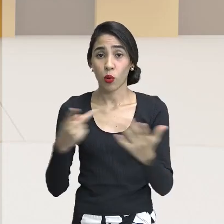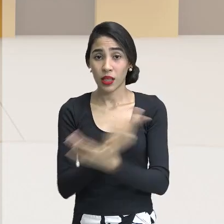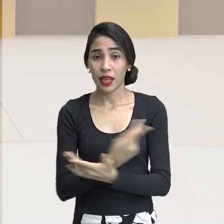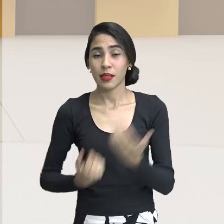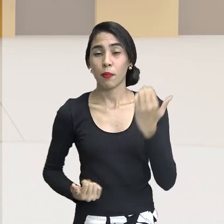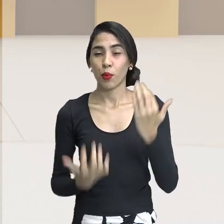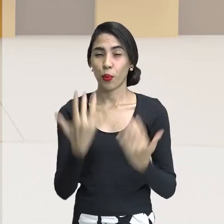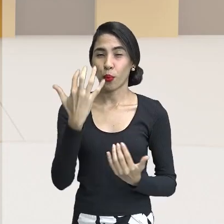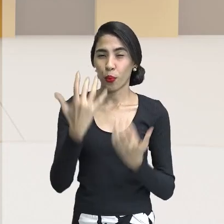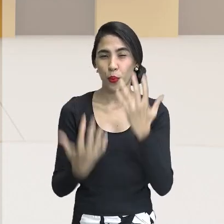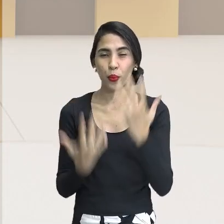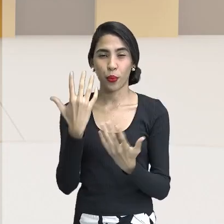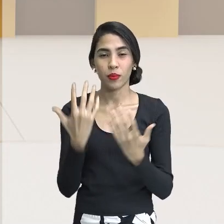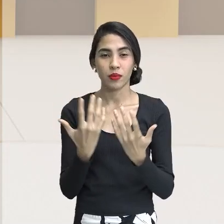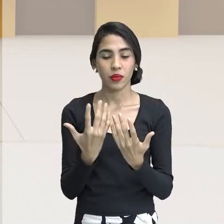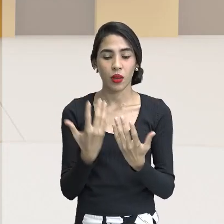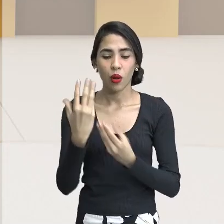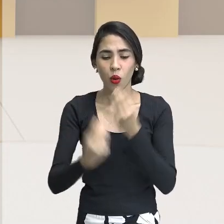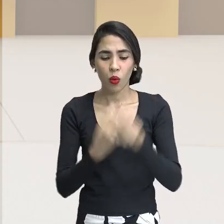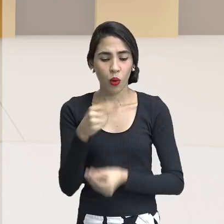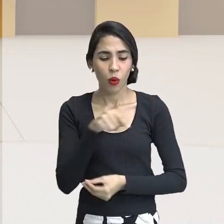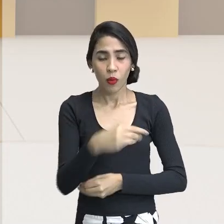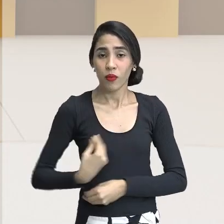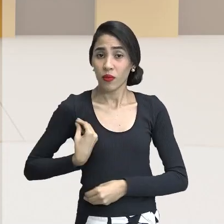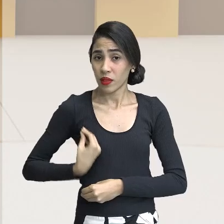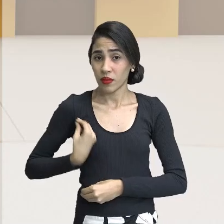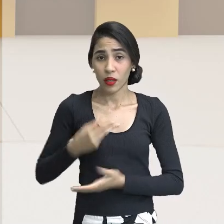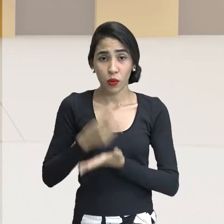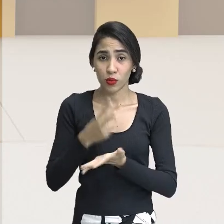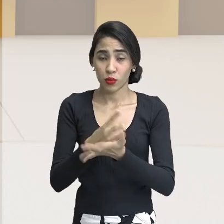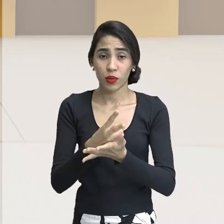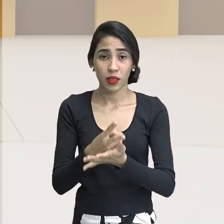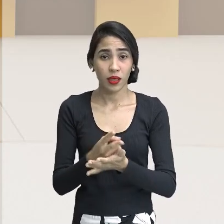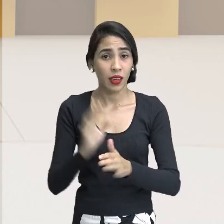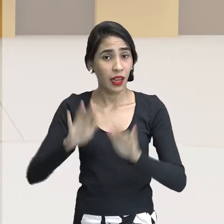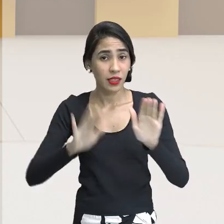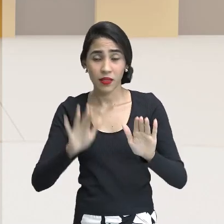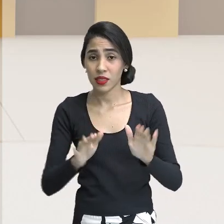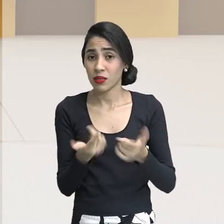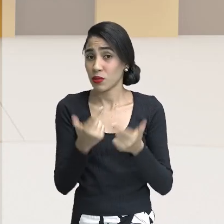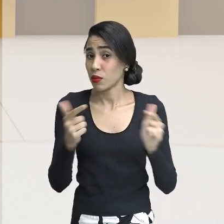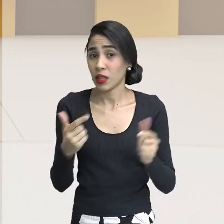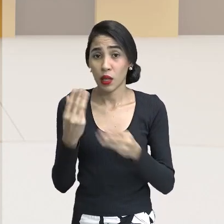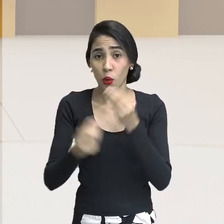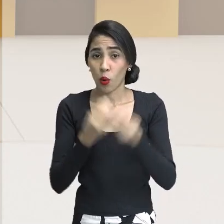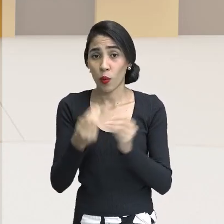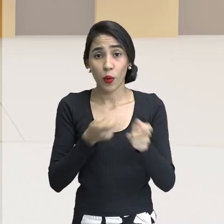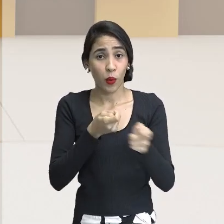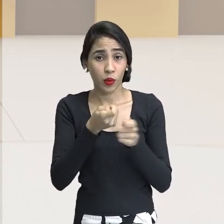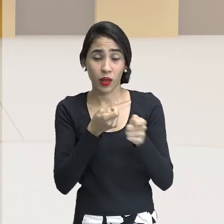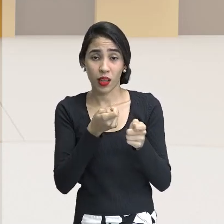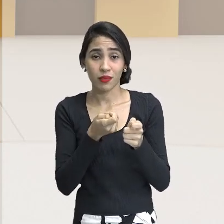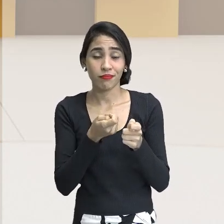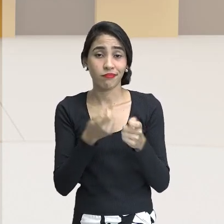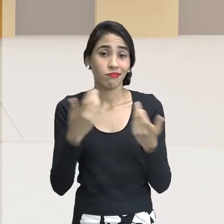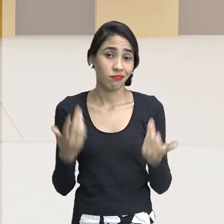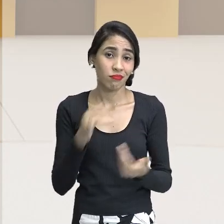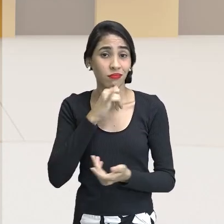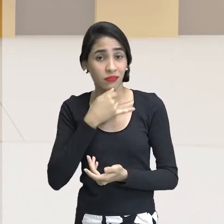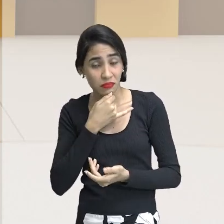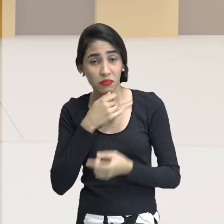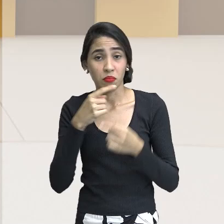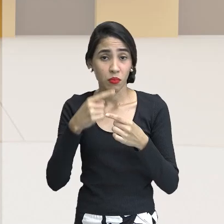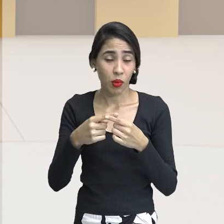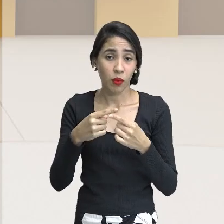queimadas, as pessoas, como que elas vão viver naquela área, que às vezes realmente não tem como reverter aquela situação, tá? Então, infelizmente,